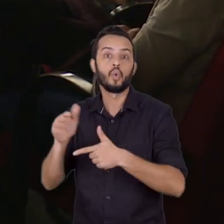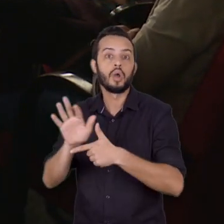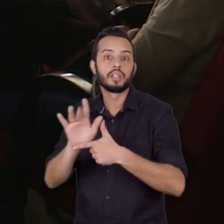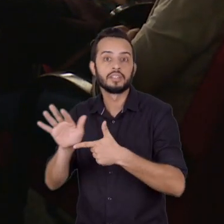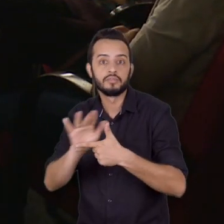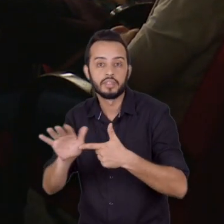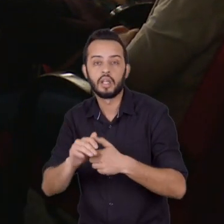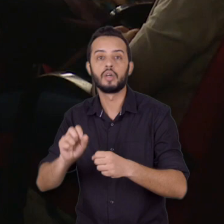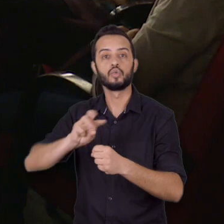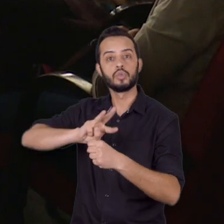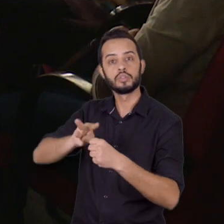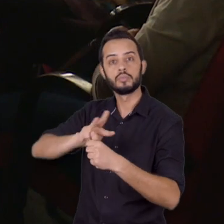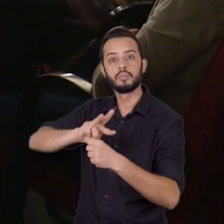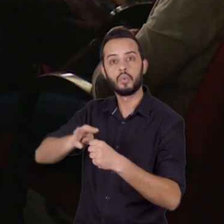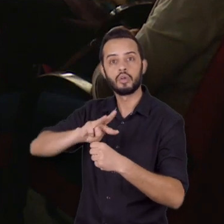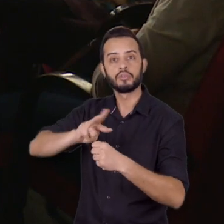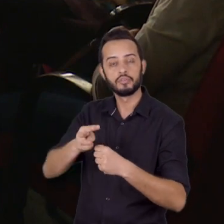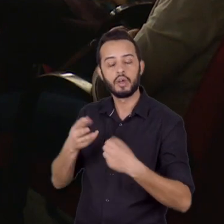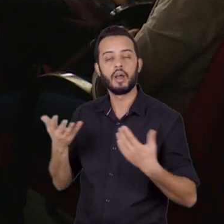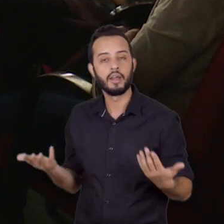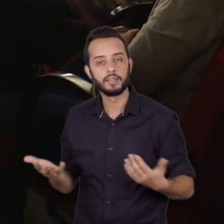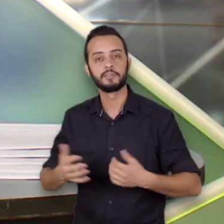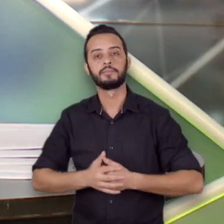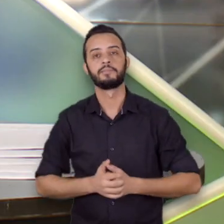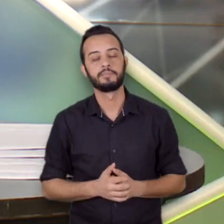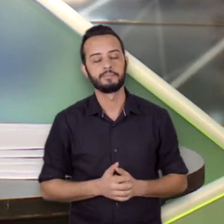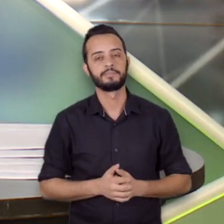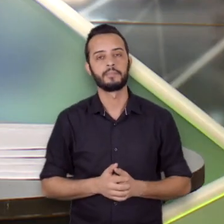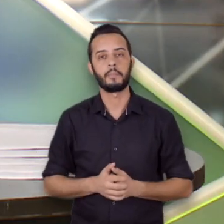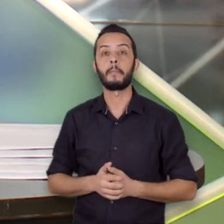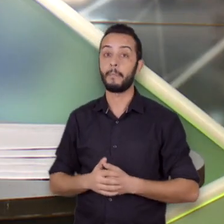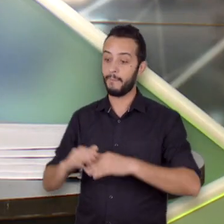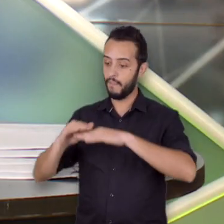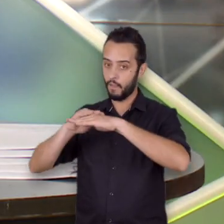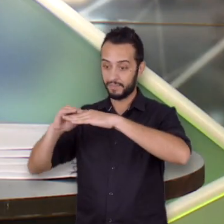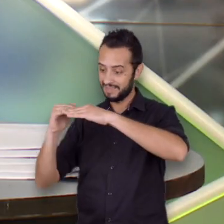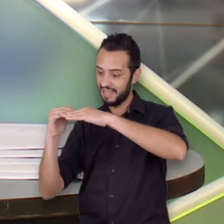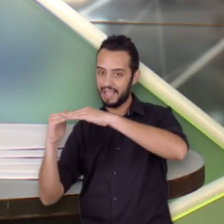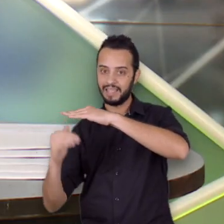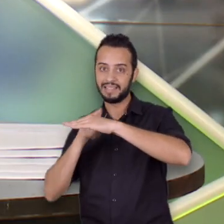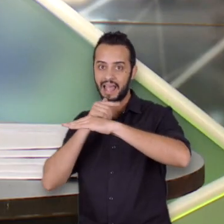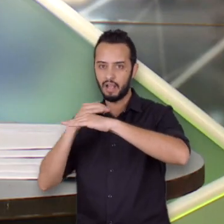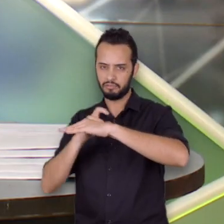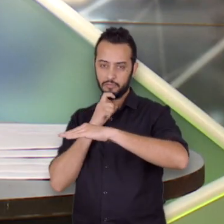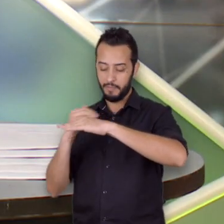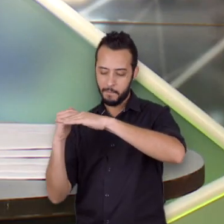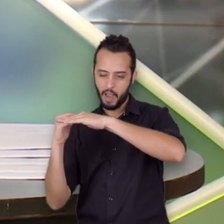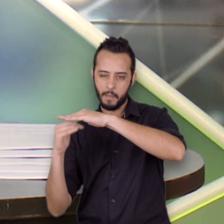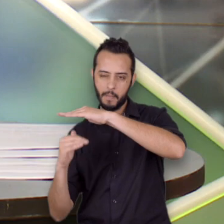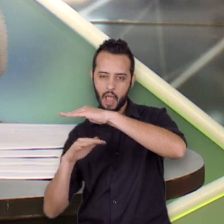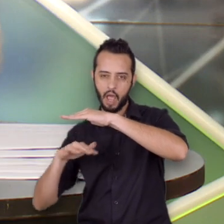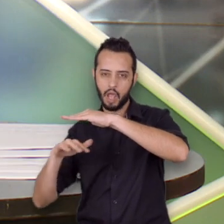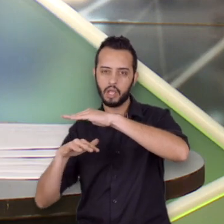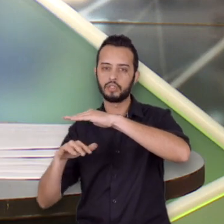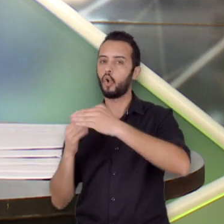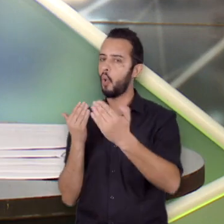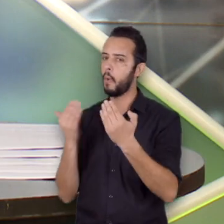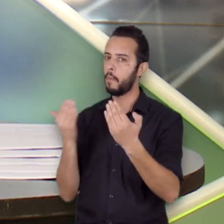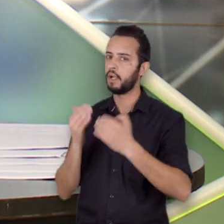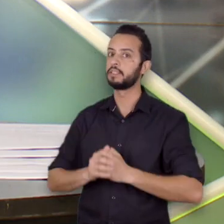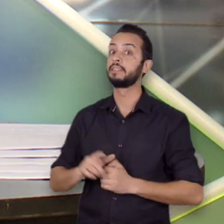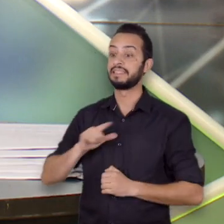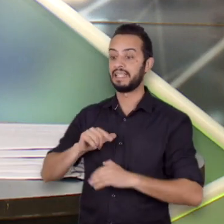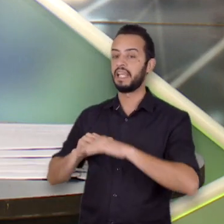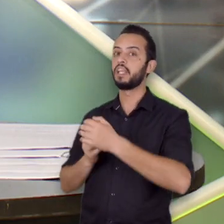no Spotify, no Netflix. Da linha d'água para baixo, a gente tem um outro volume